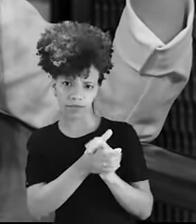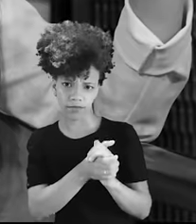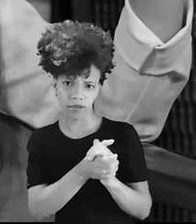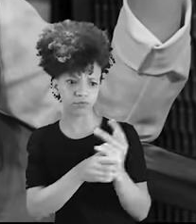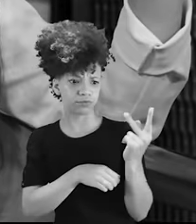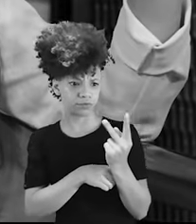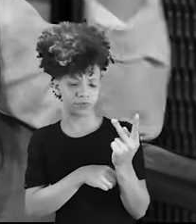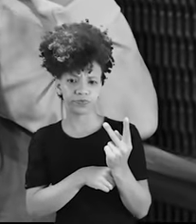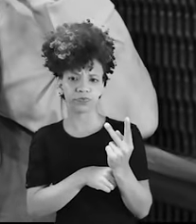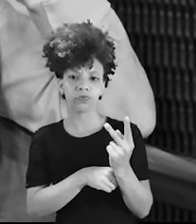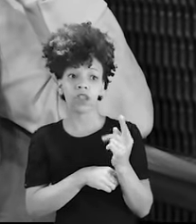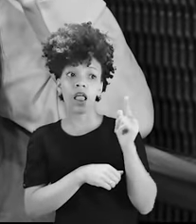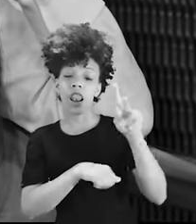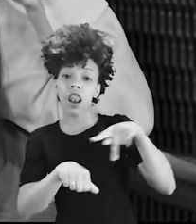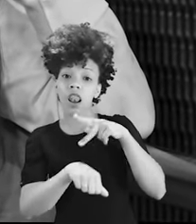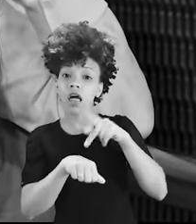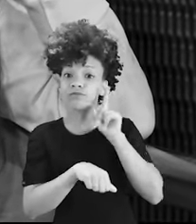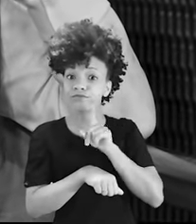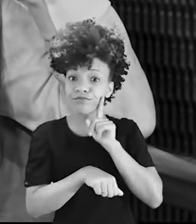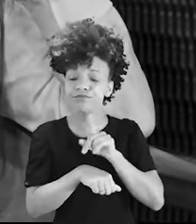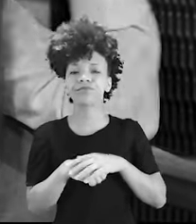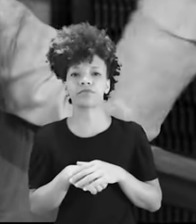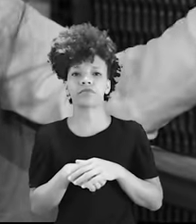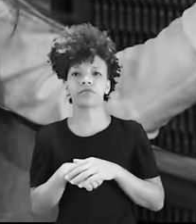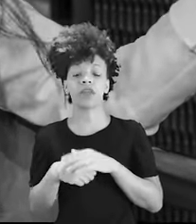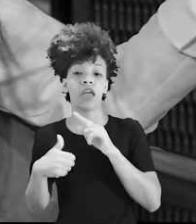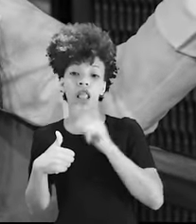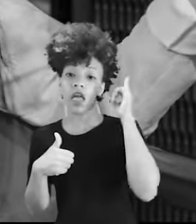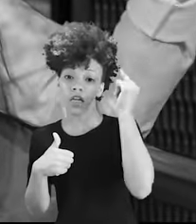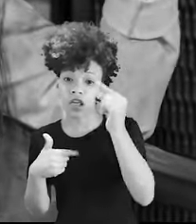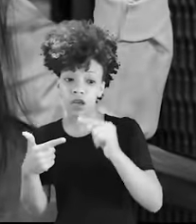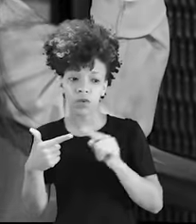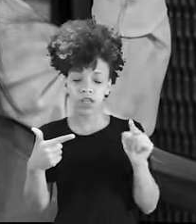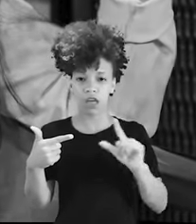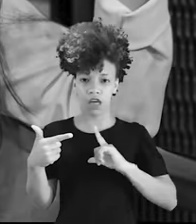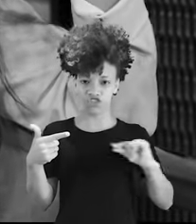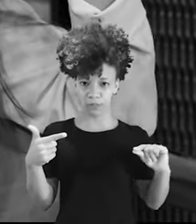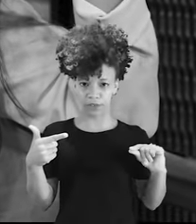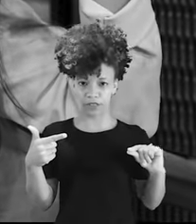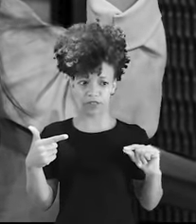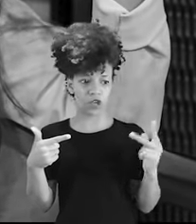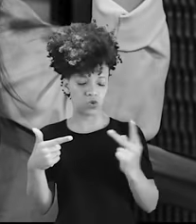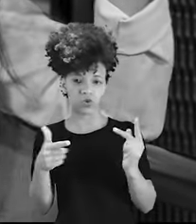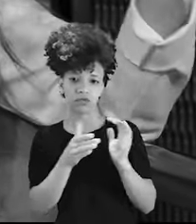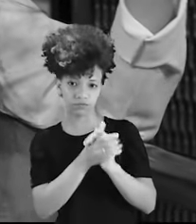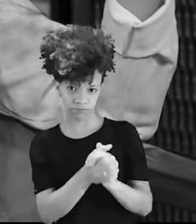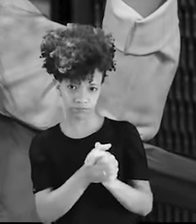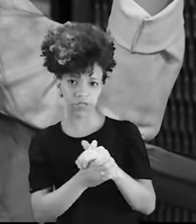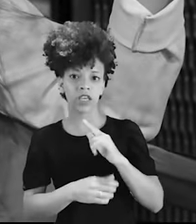Veio um casal de dos Estados Unidos ou ele era grego e ela era japonesa eles eram casados